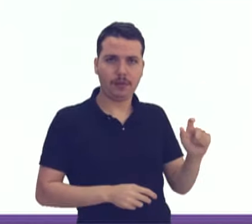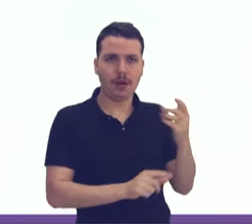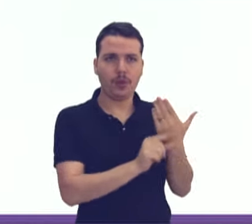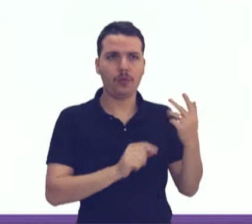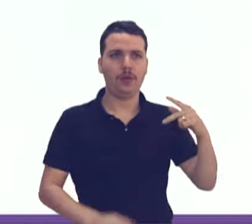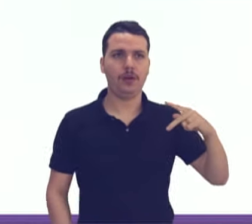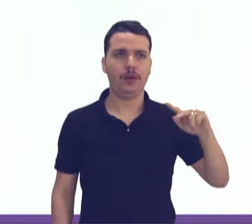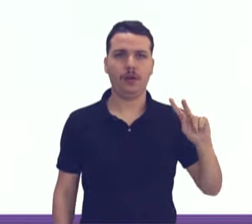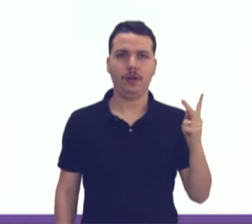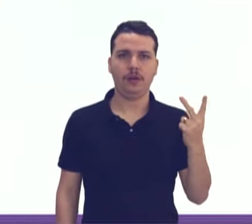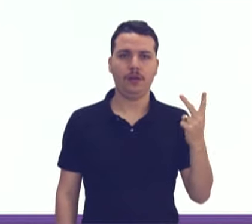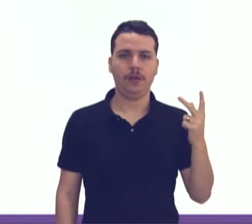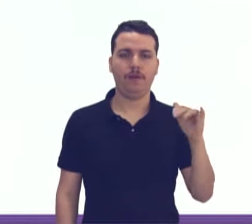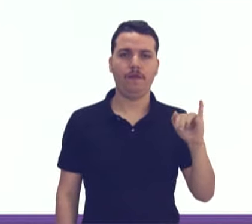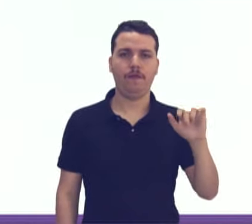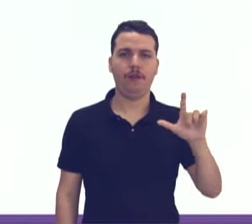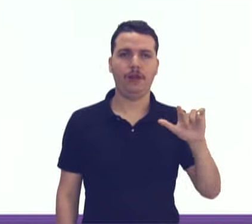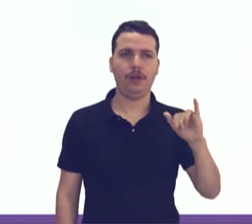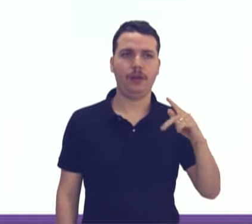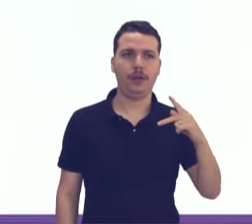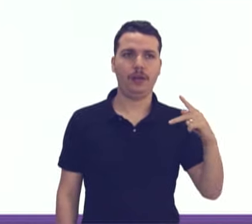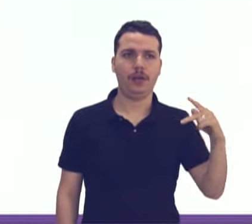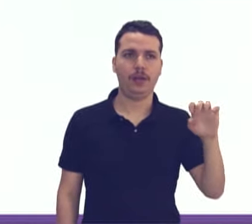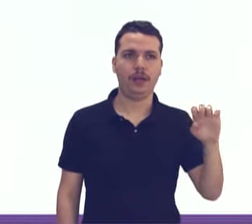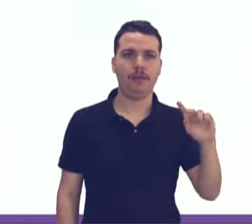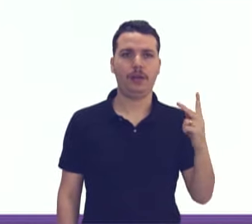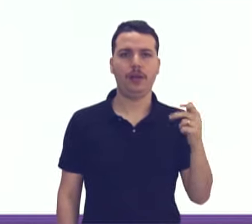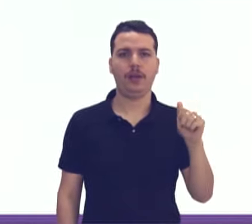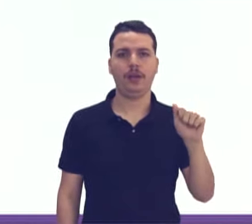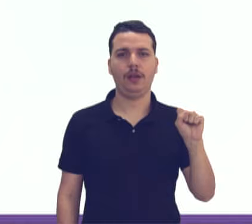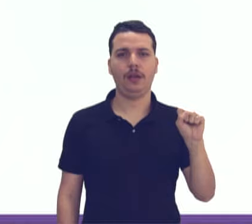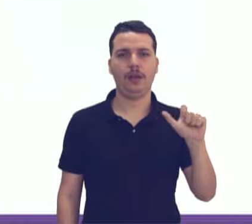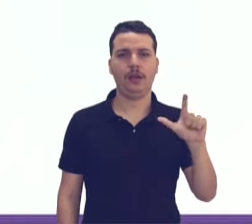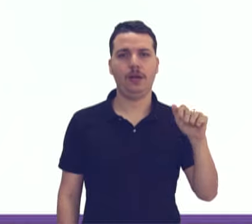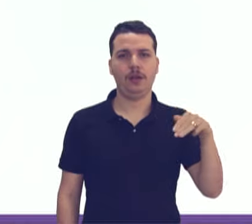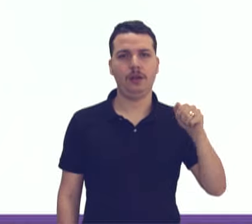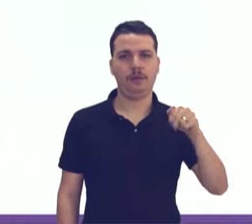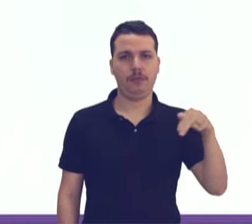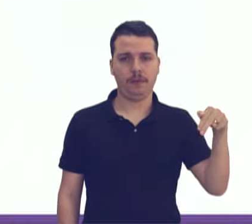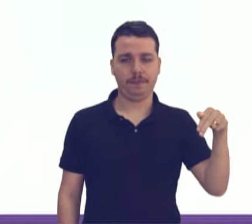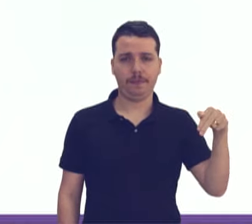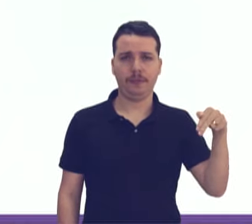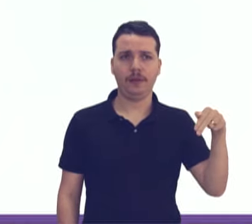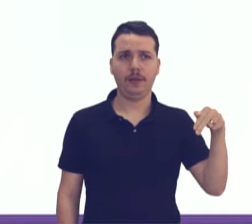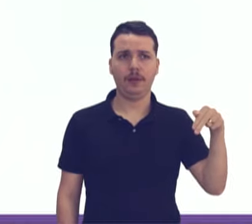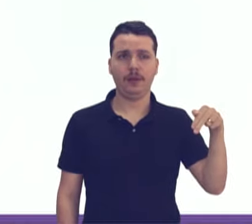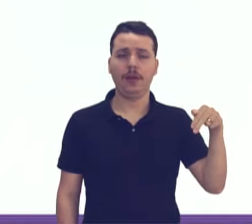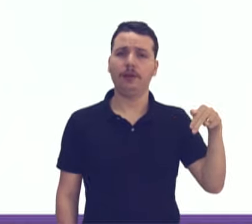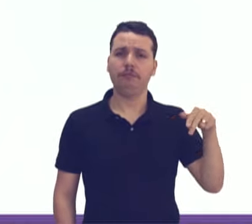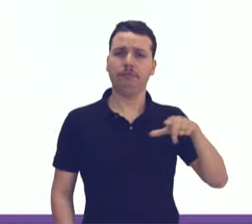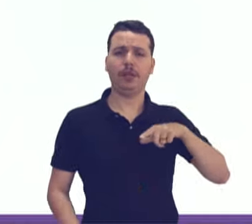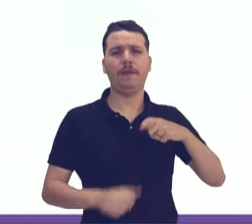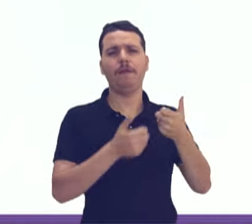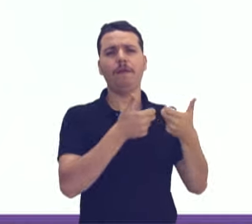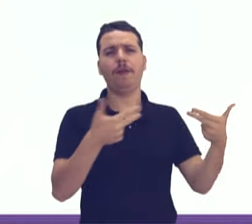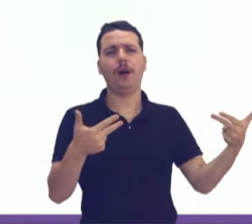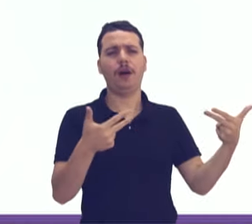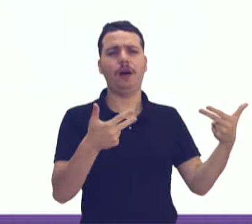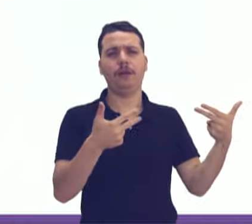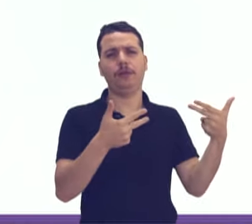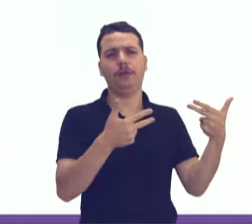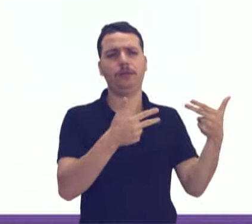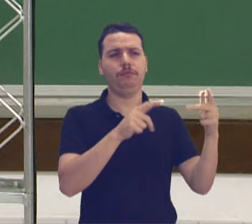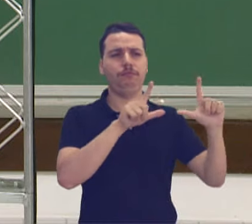felipe rosa mano certo bem interessante com os dar uma olhada no estranho vão ver diversos trabalhos inclusive contratar albert